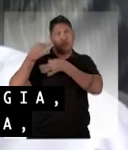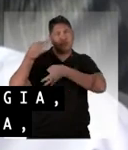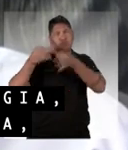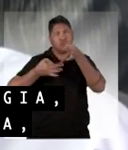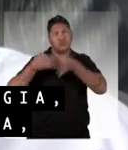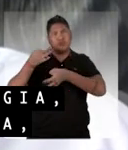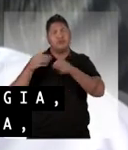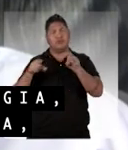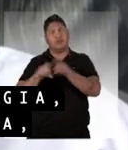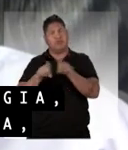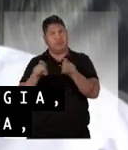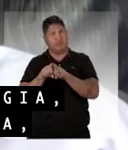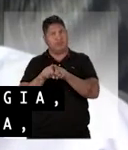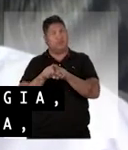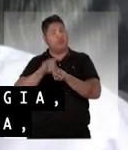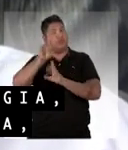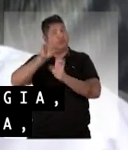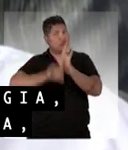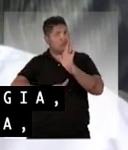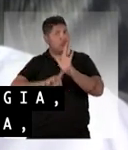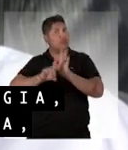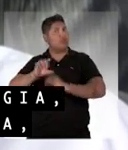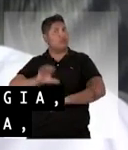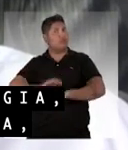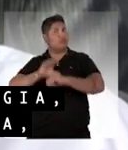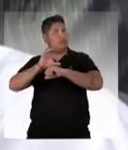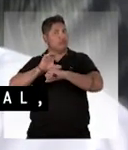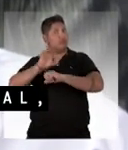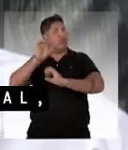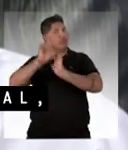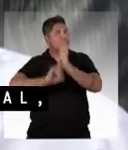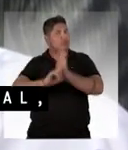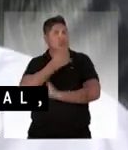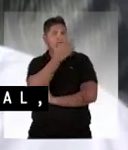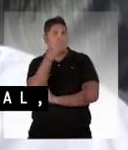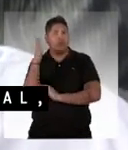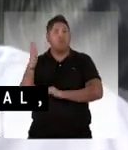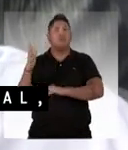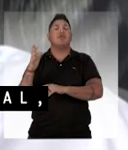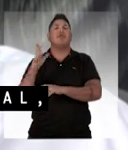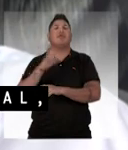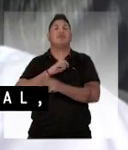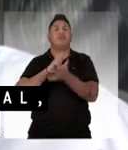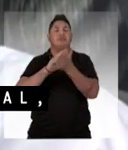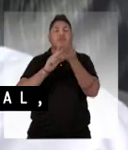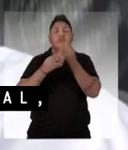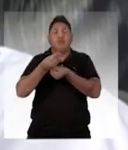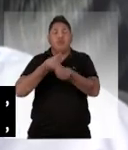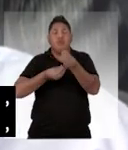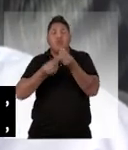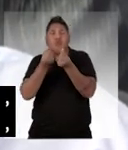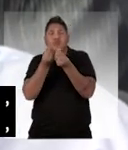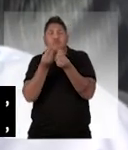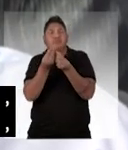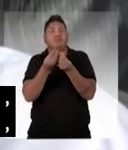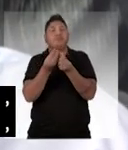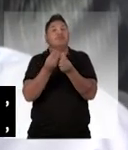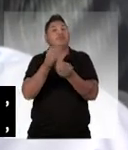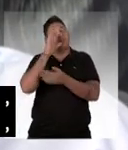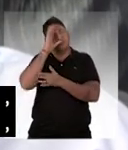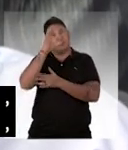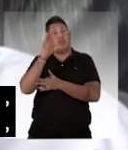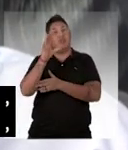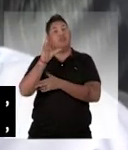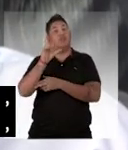filosofia jurídica, direito constitucional, direito ambiental, suas várias nuances, suas várias